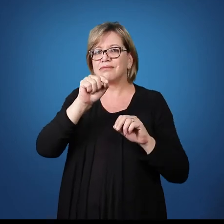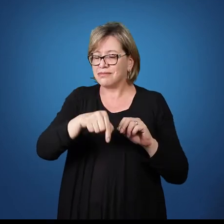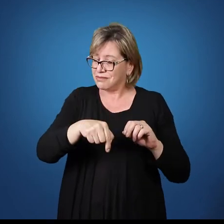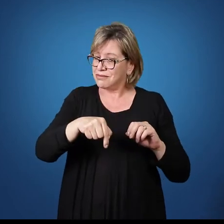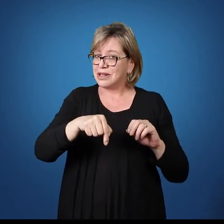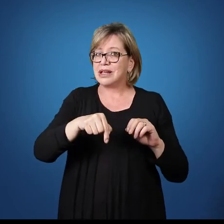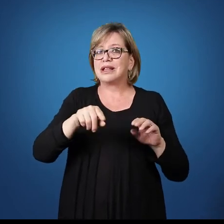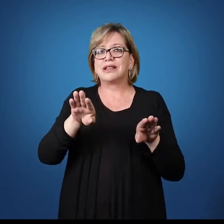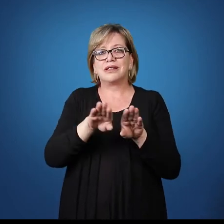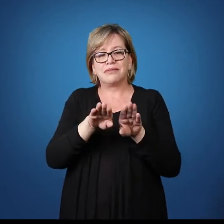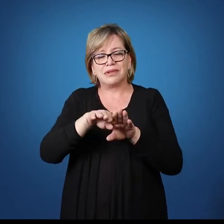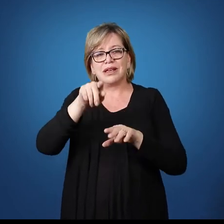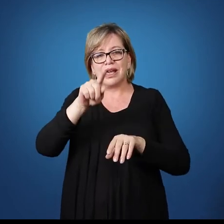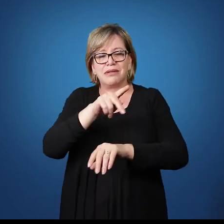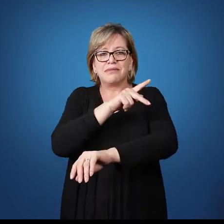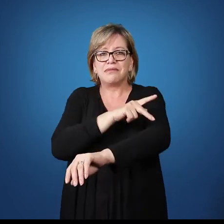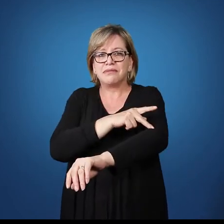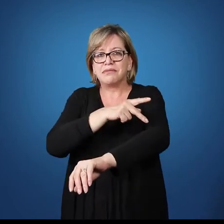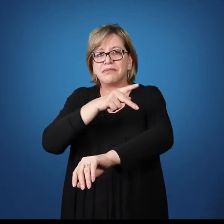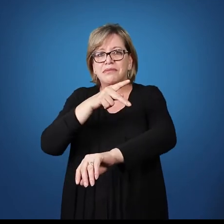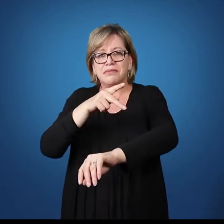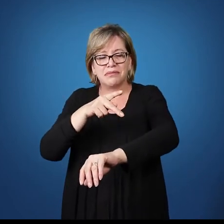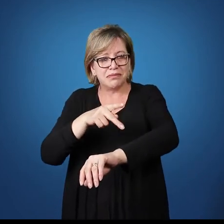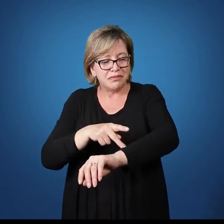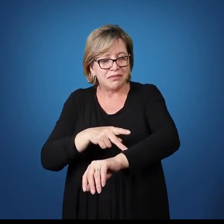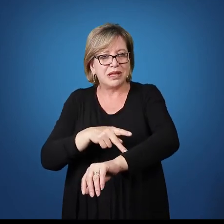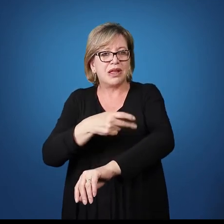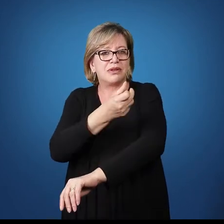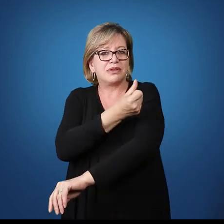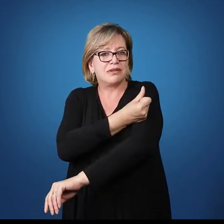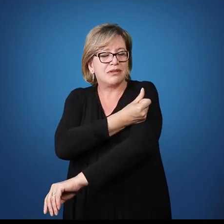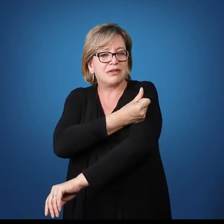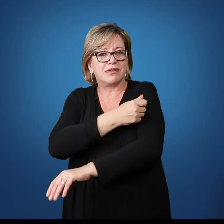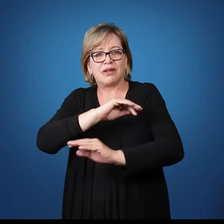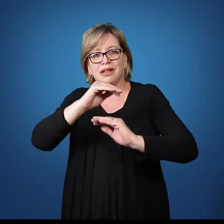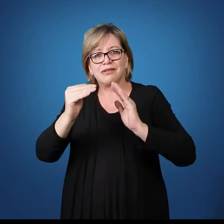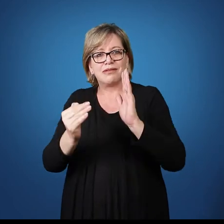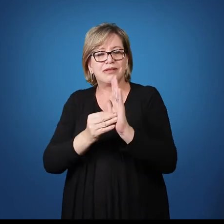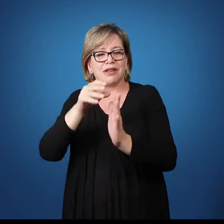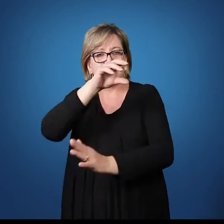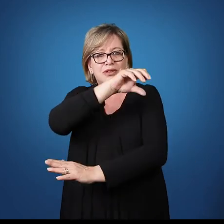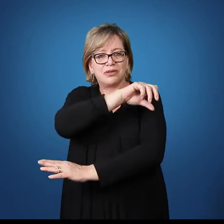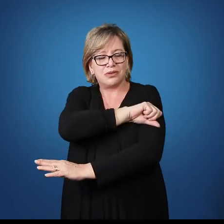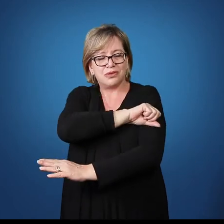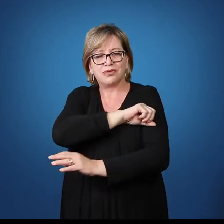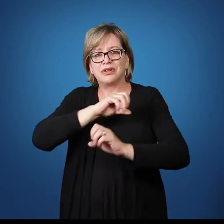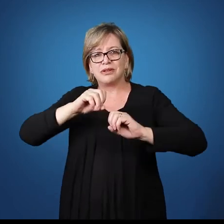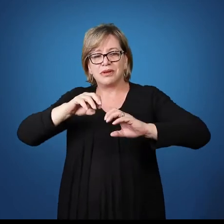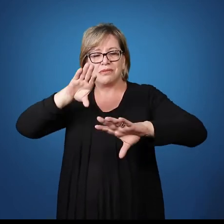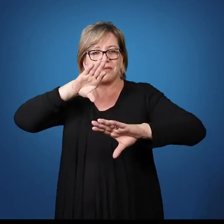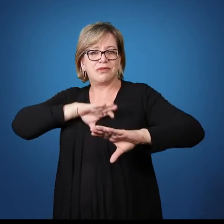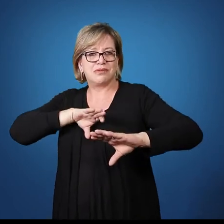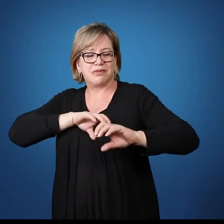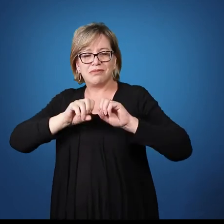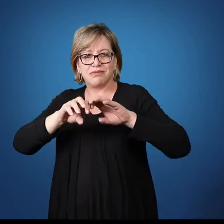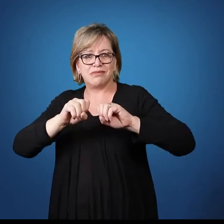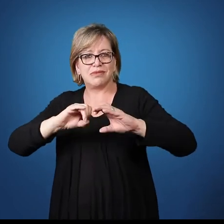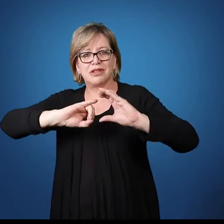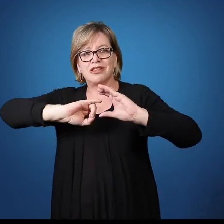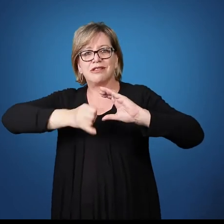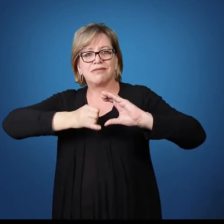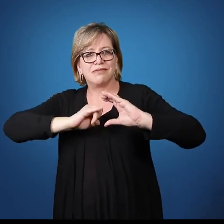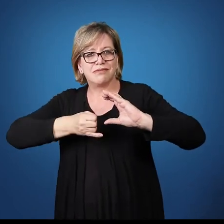ensino fundamental, dos anos finais, e também como professora de língua portuguesa na educação de jovens e adultos. Hoje ela vai nos dar a